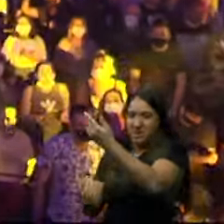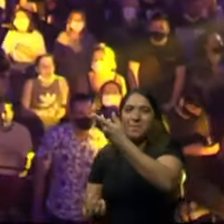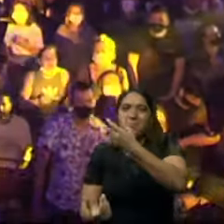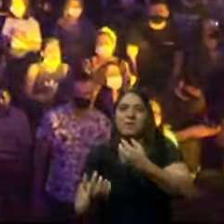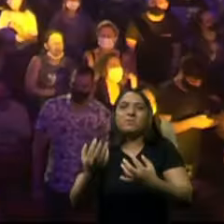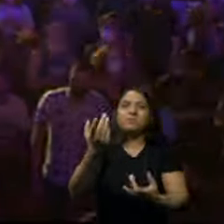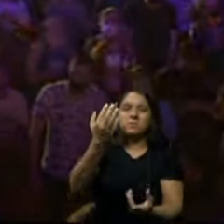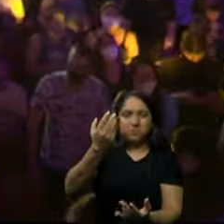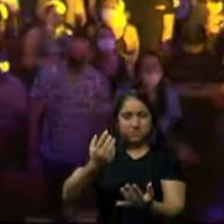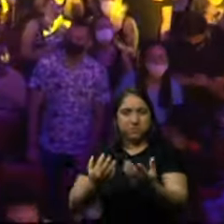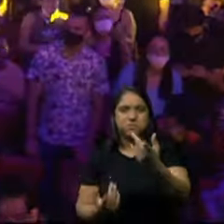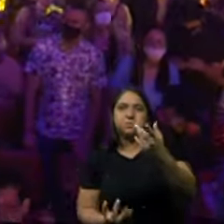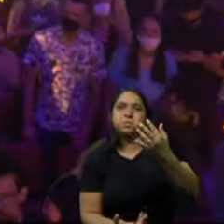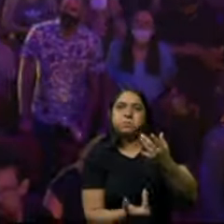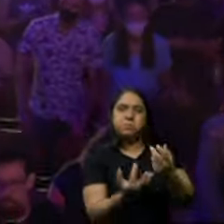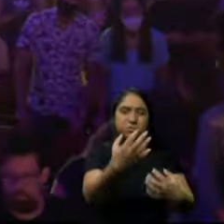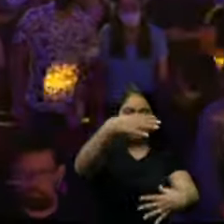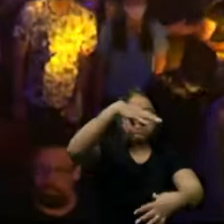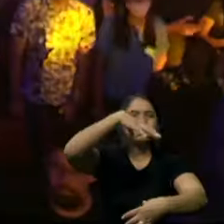o